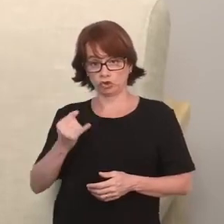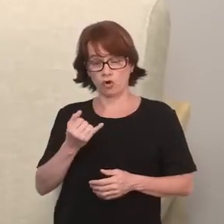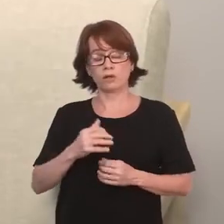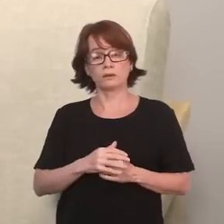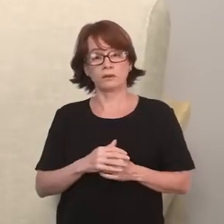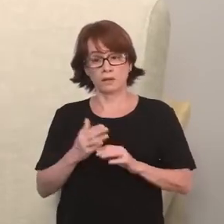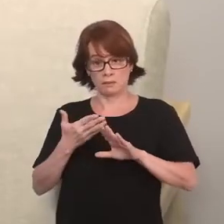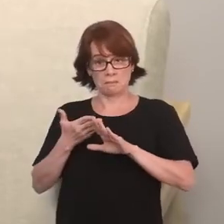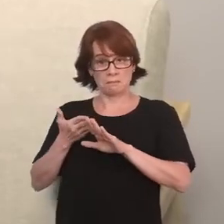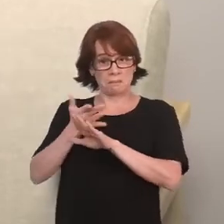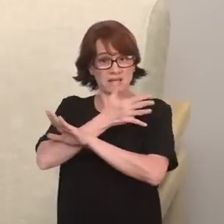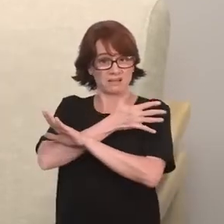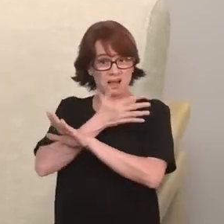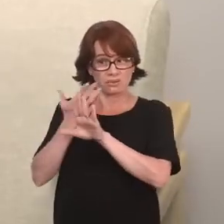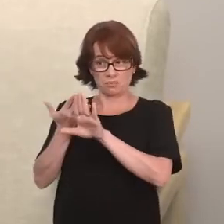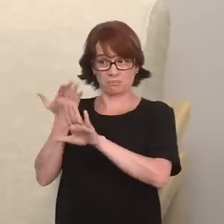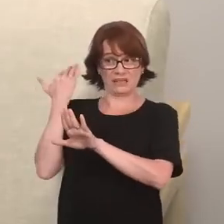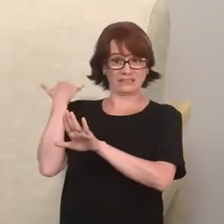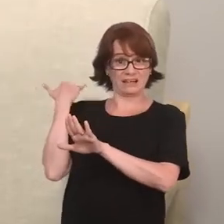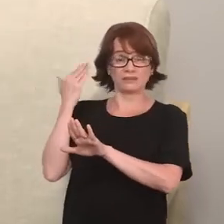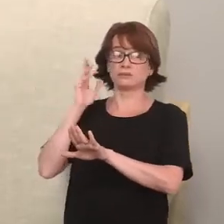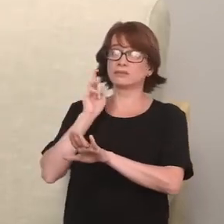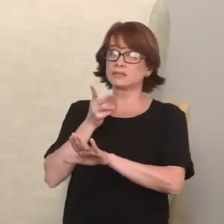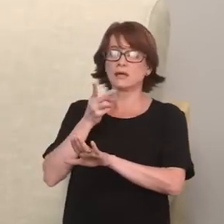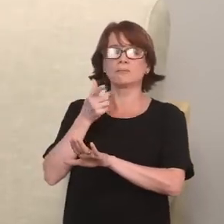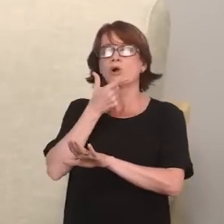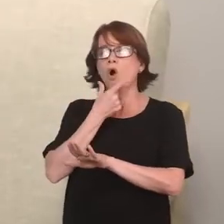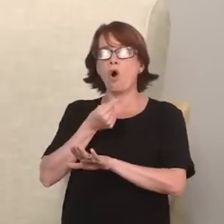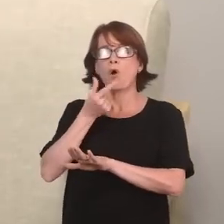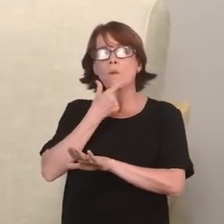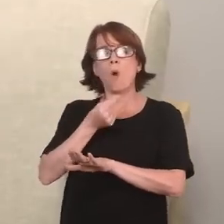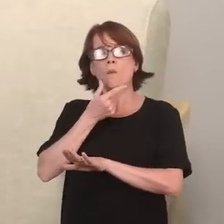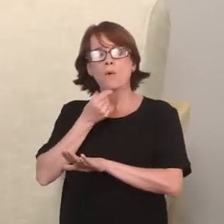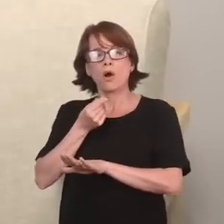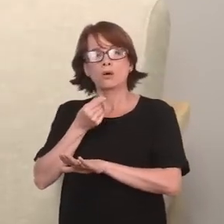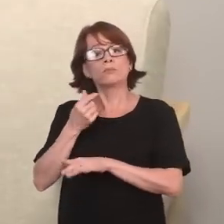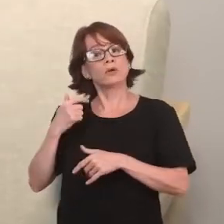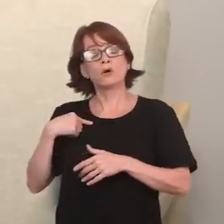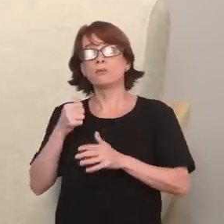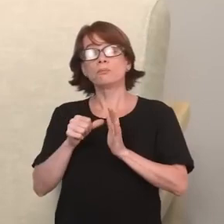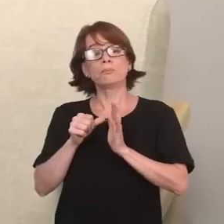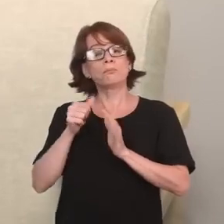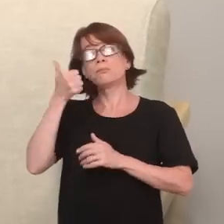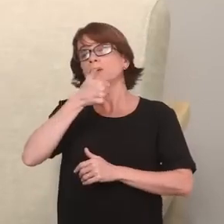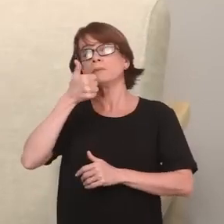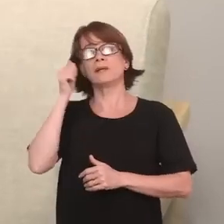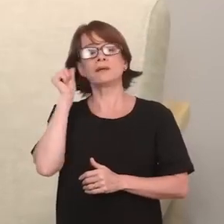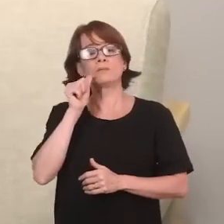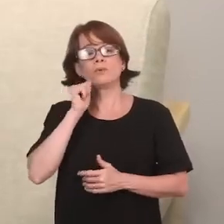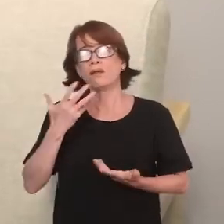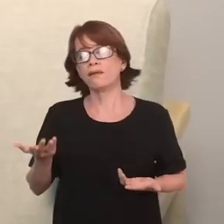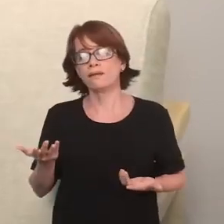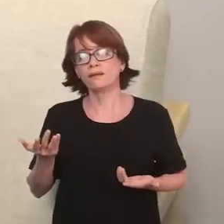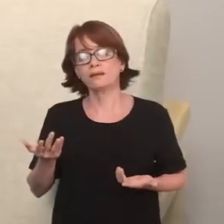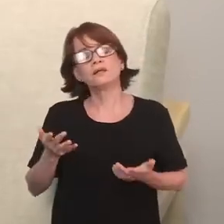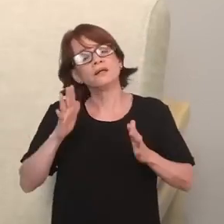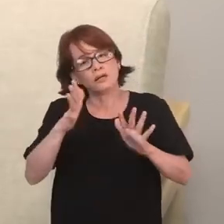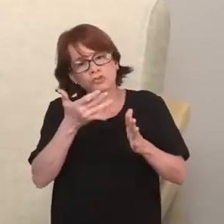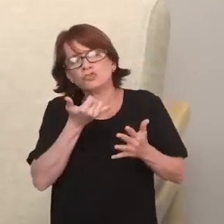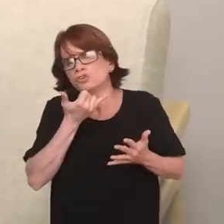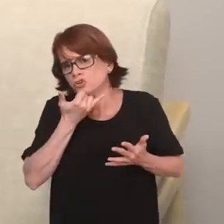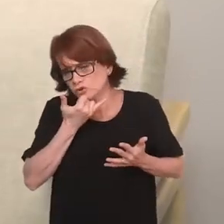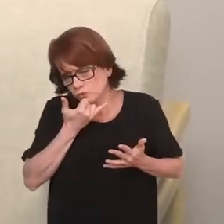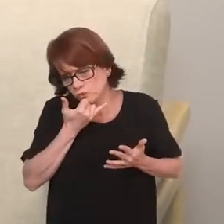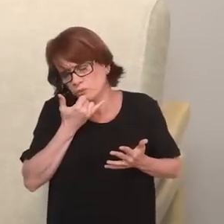sempre foi ocupado por homens, e, vou dizer aqui, modéstia bem à parte mesmo, né, que eu